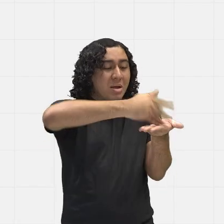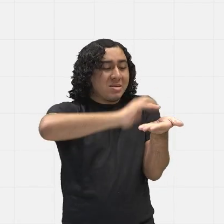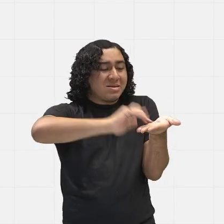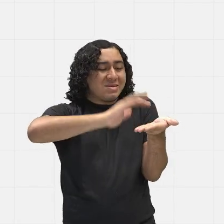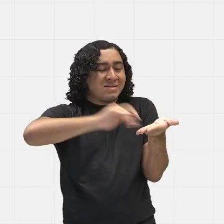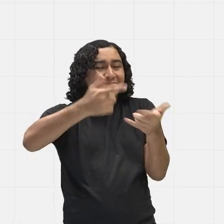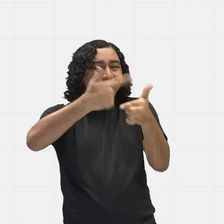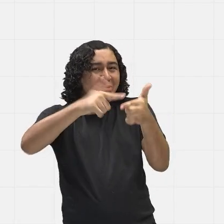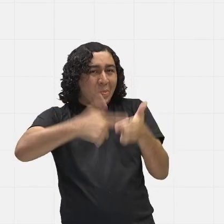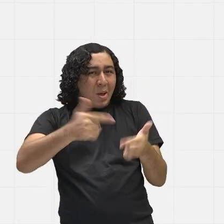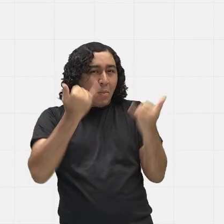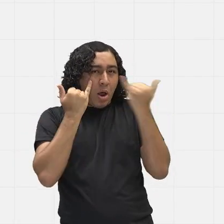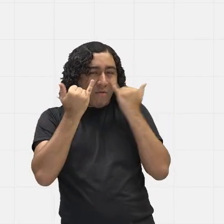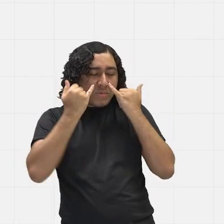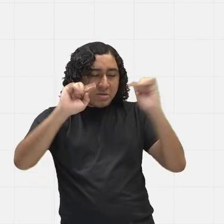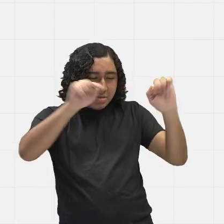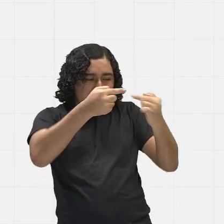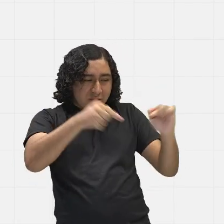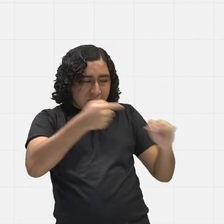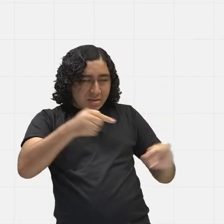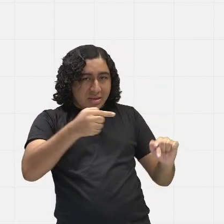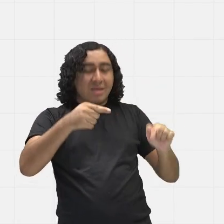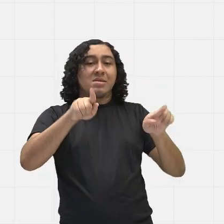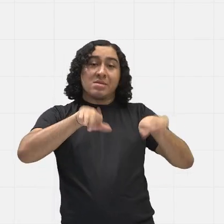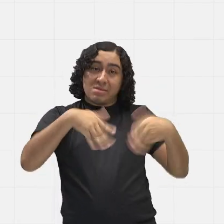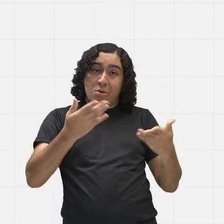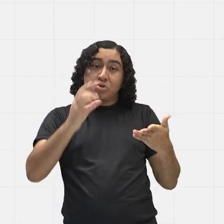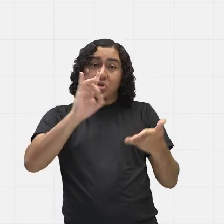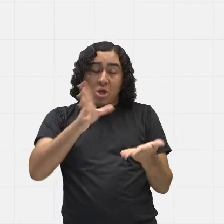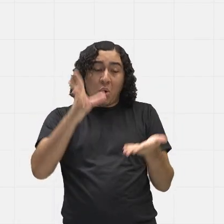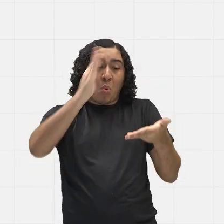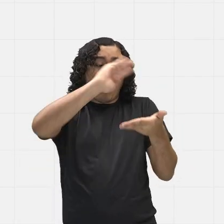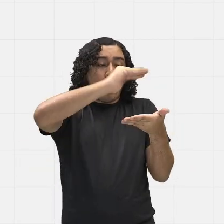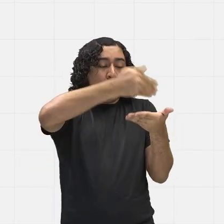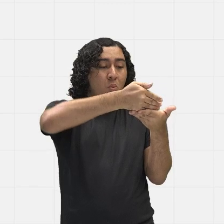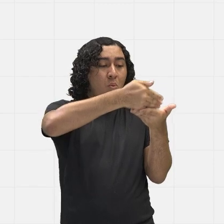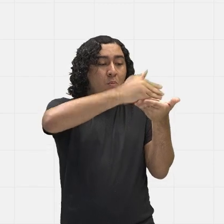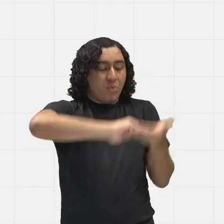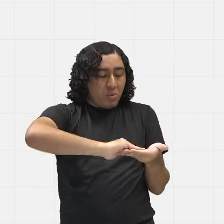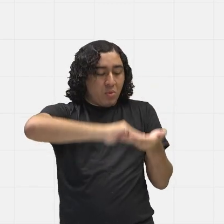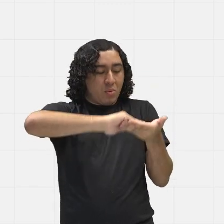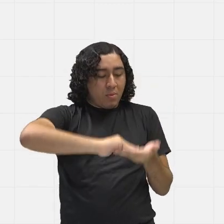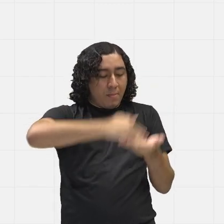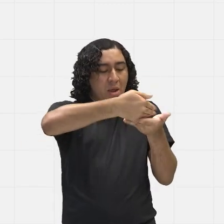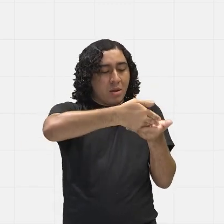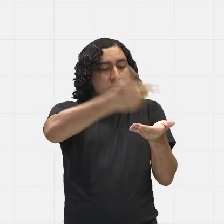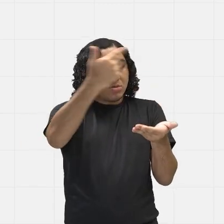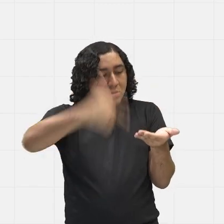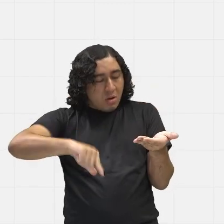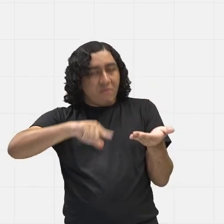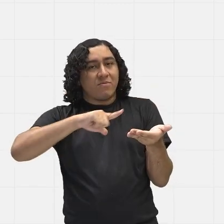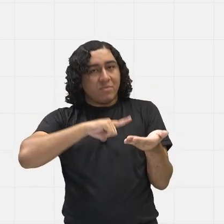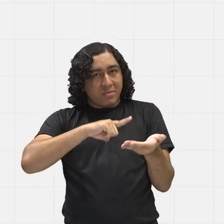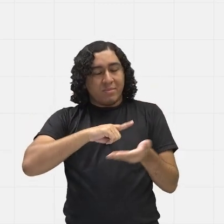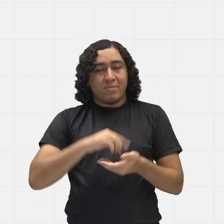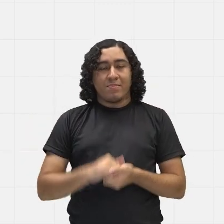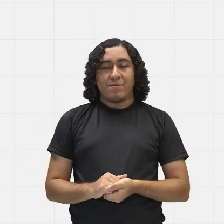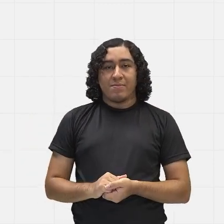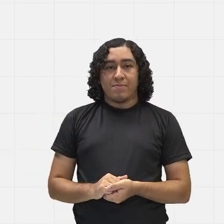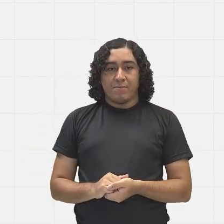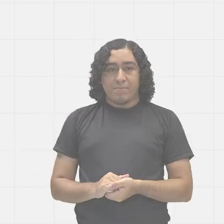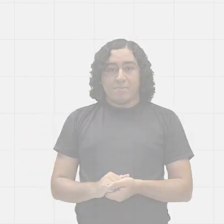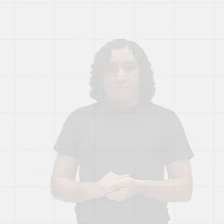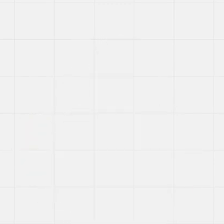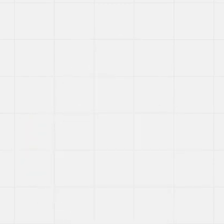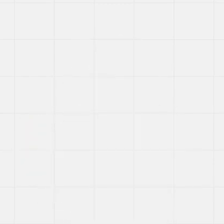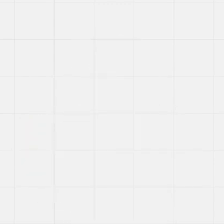daquele dispositivo, por algum erro mesmo do sistema. Então, reiniciar o Windows também pode ser uma solução para esse problema. Seguindo